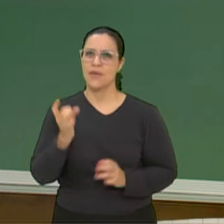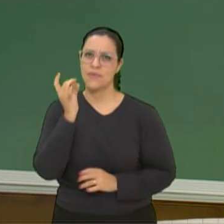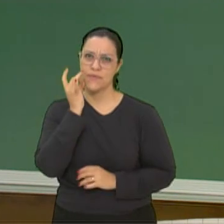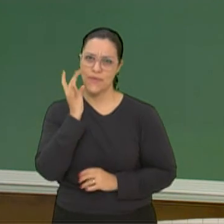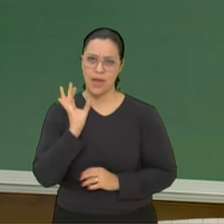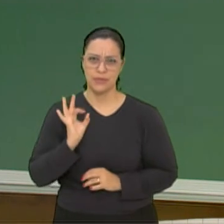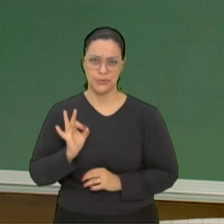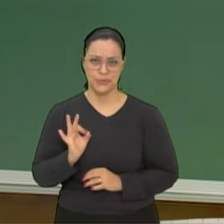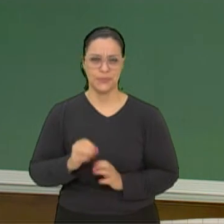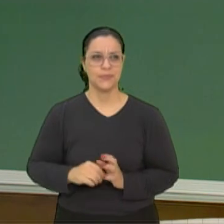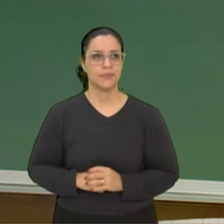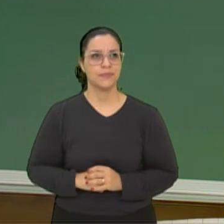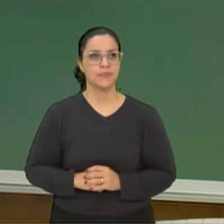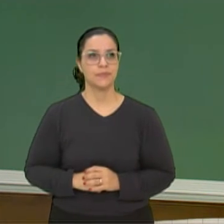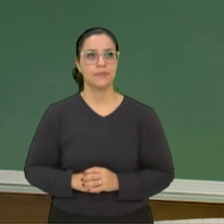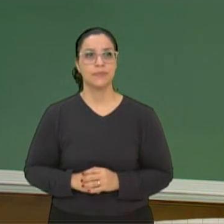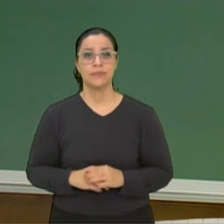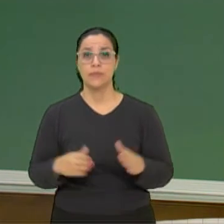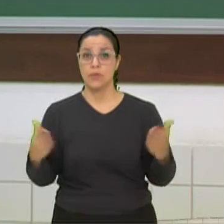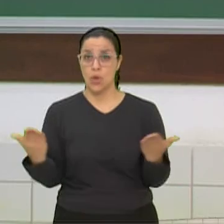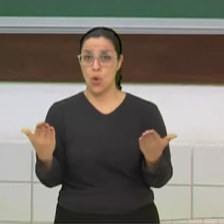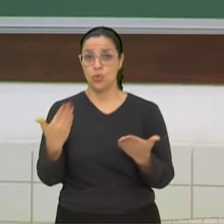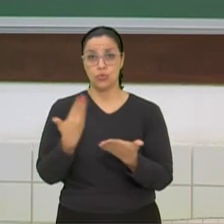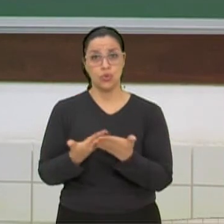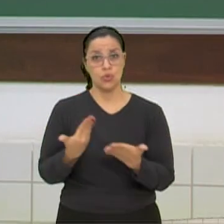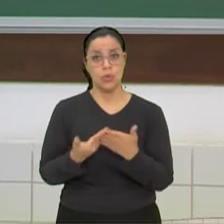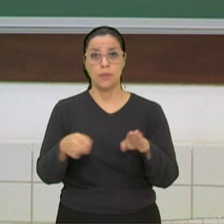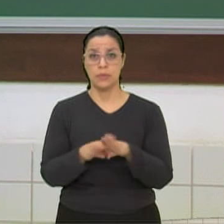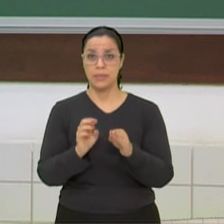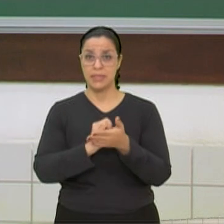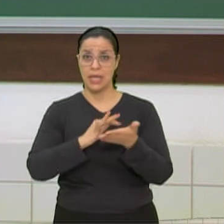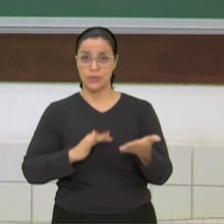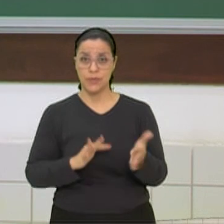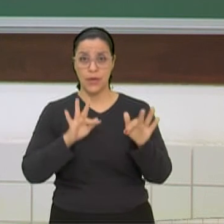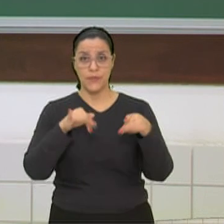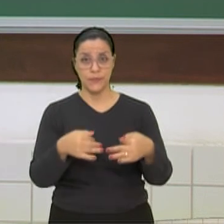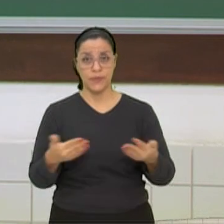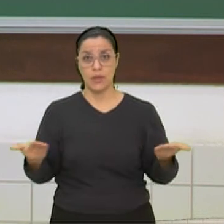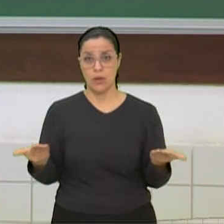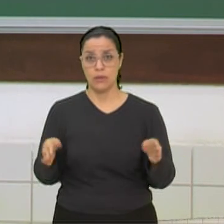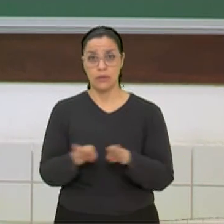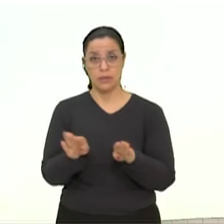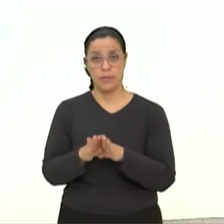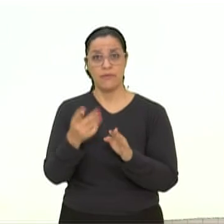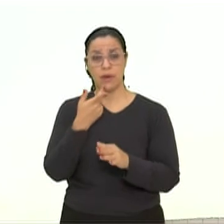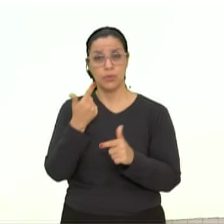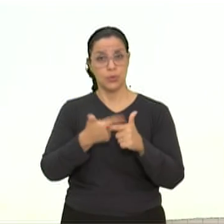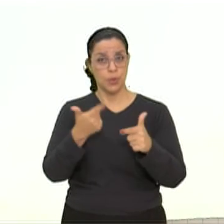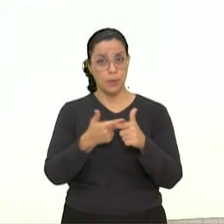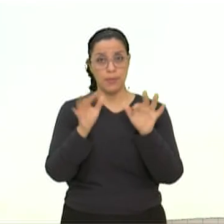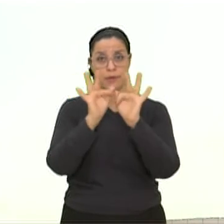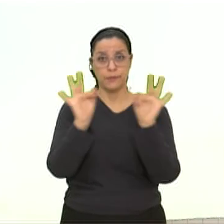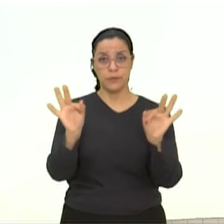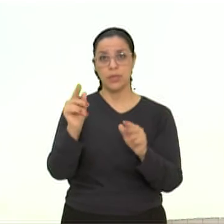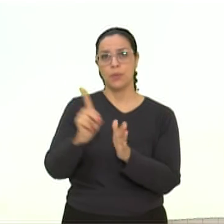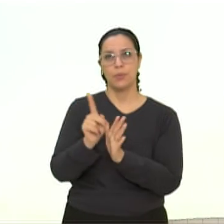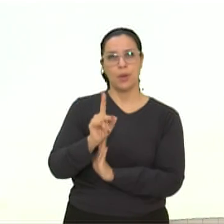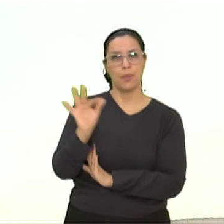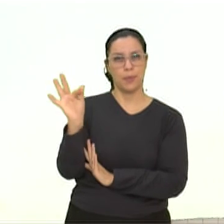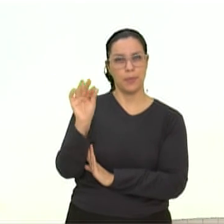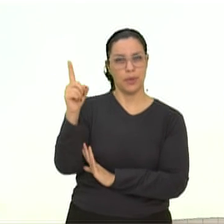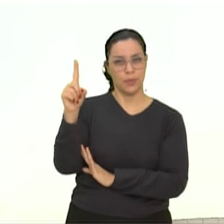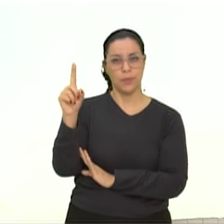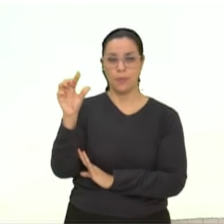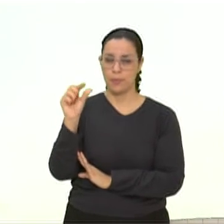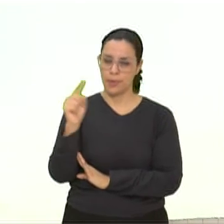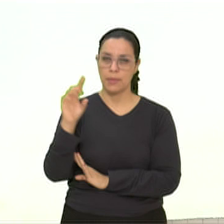né? Facinho, facinho. Bom, com esse exercício a gente vai finalizando a aula de hoje. Hoje a gente viu alguns probleminhas envolvendo a função afim, né? Retomamos